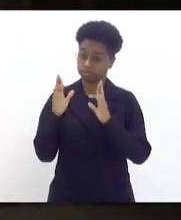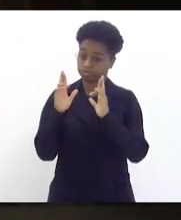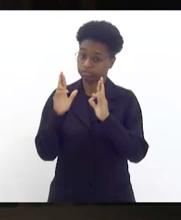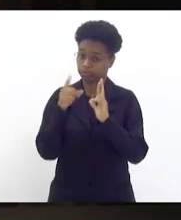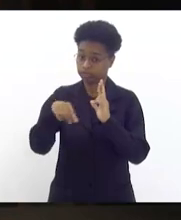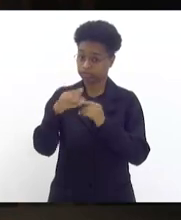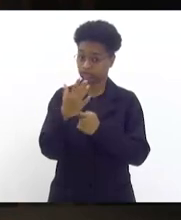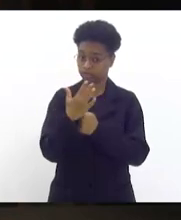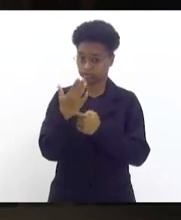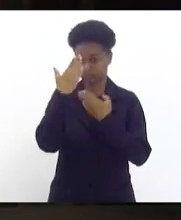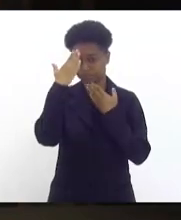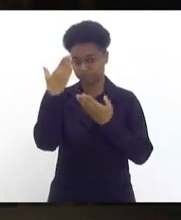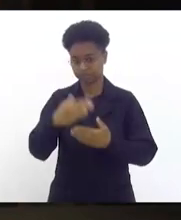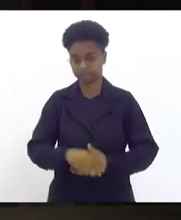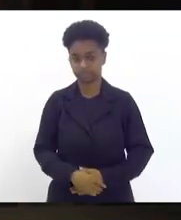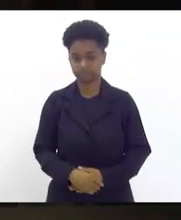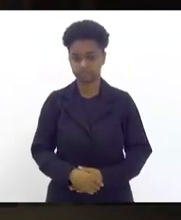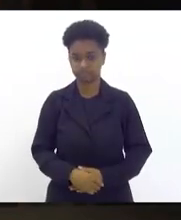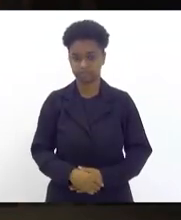muito obrigada